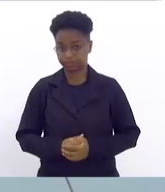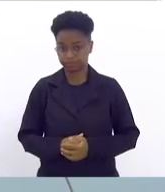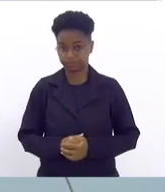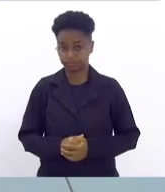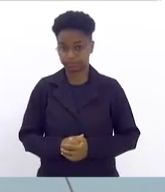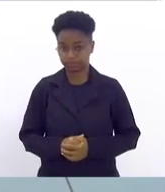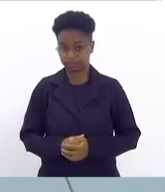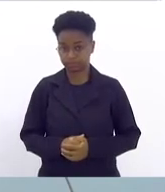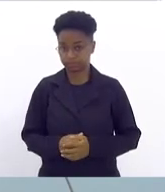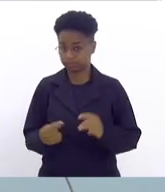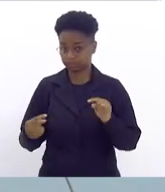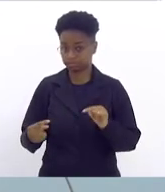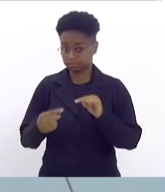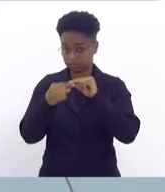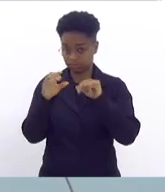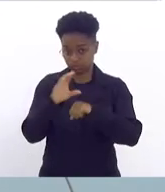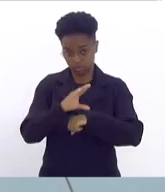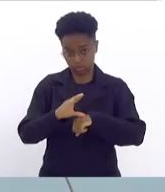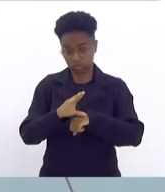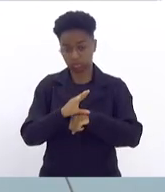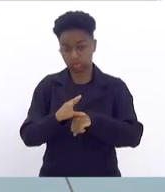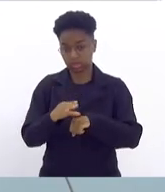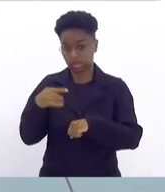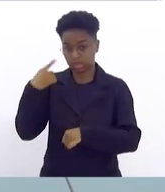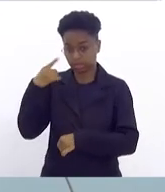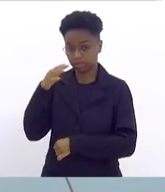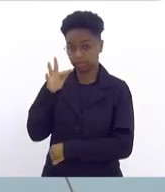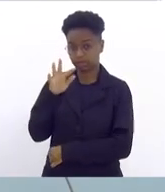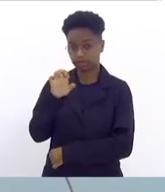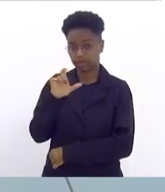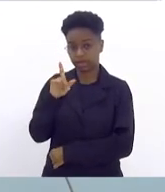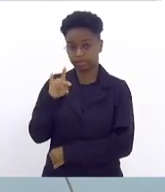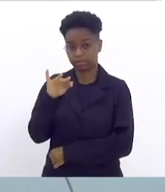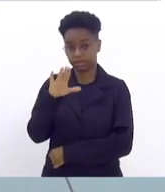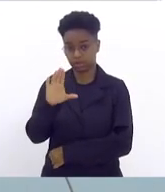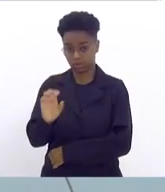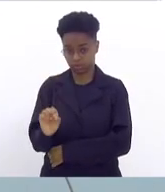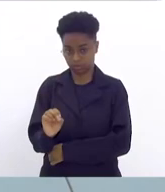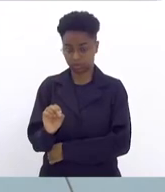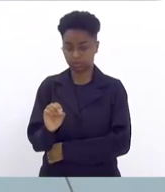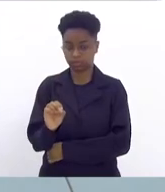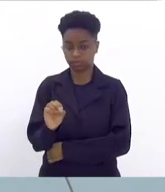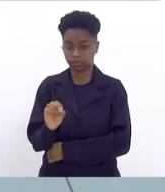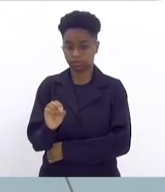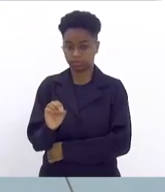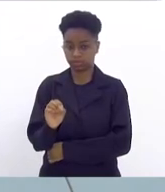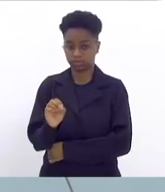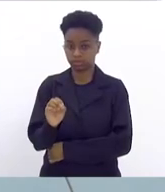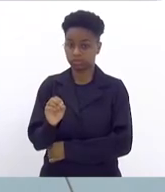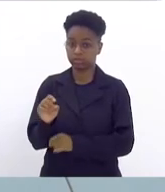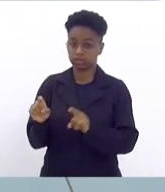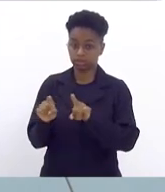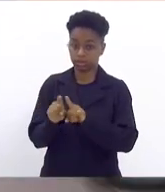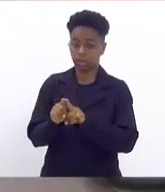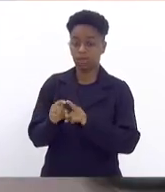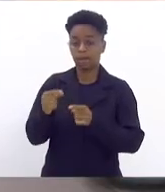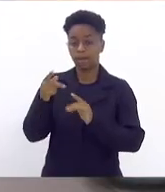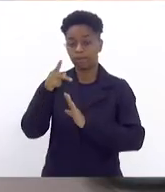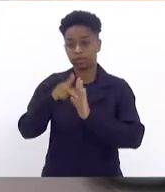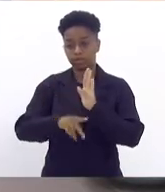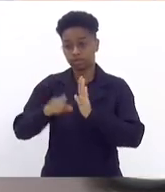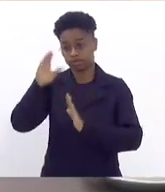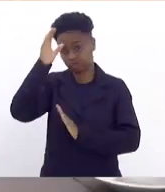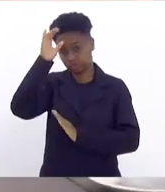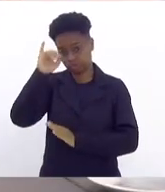de constitucionalidade do deputado Filipinho Raves ao projeto da deputada Tia Ju, por duas razões.